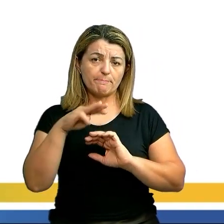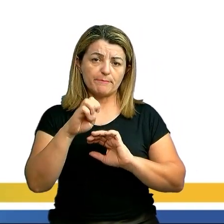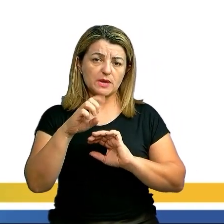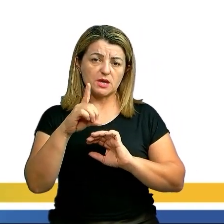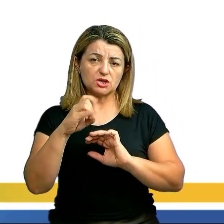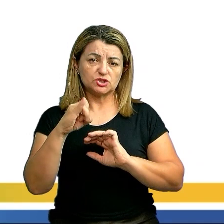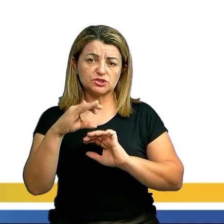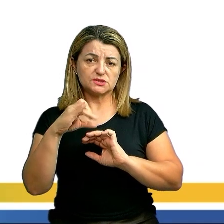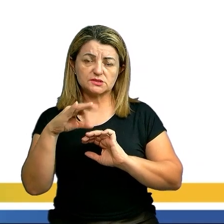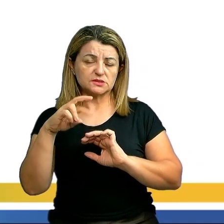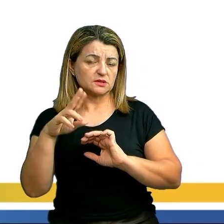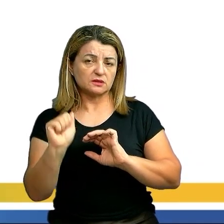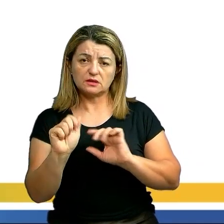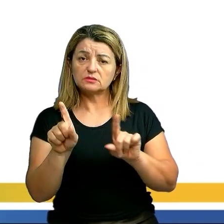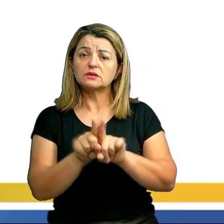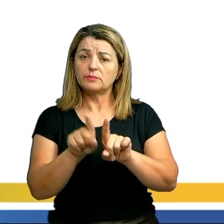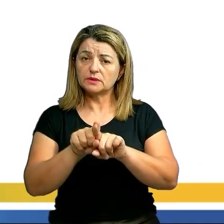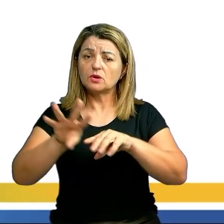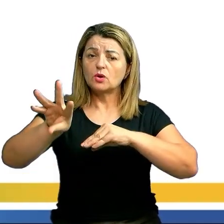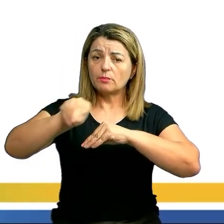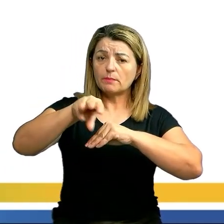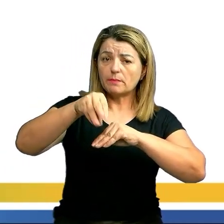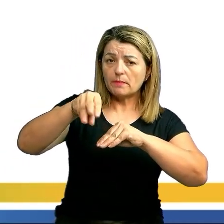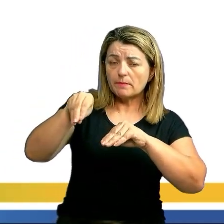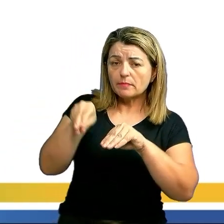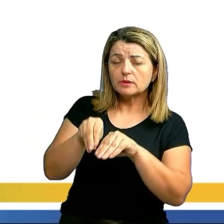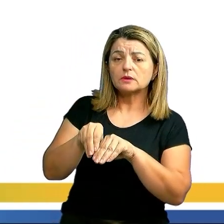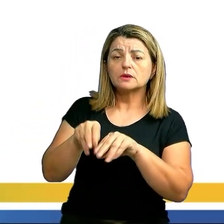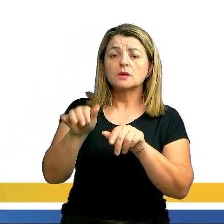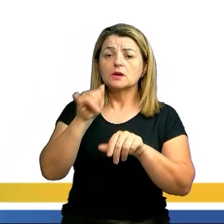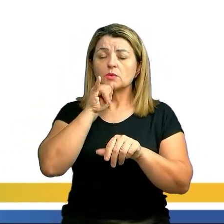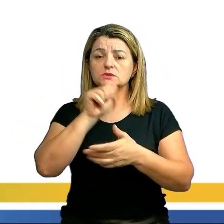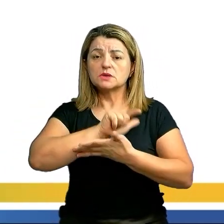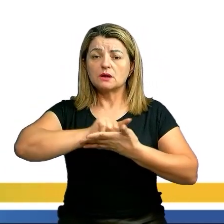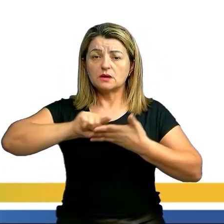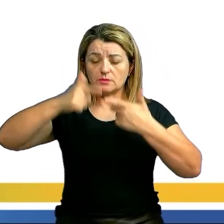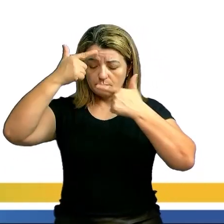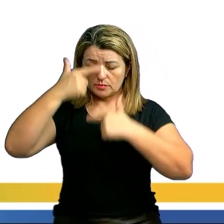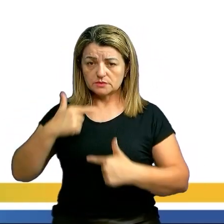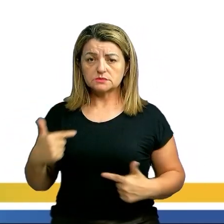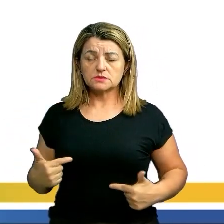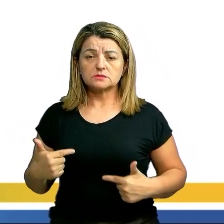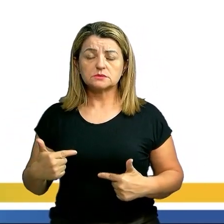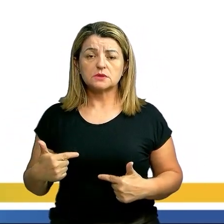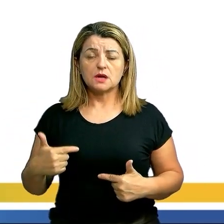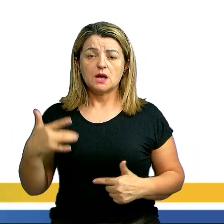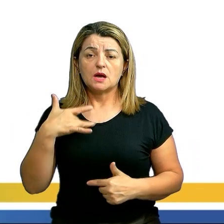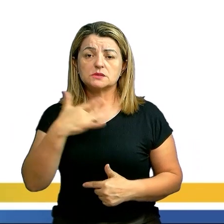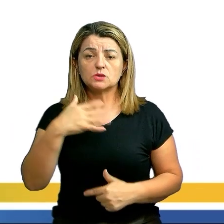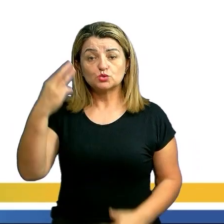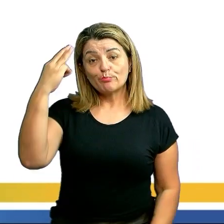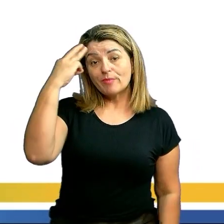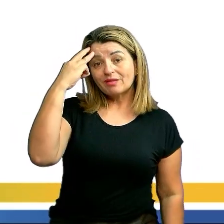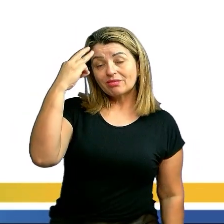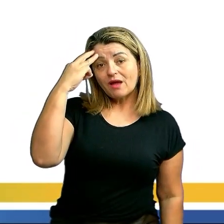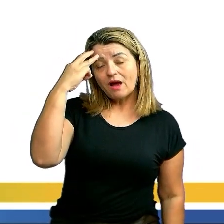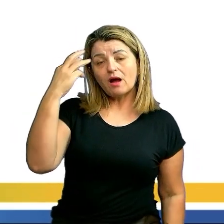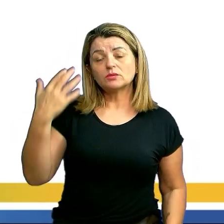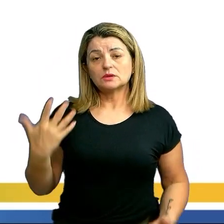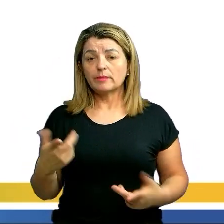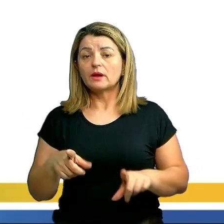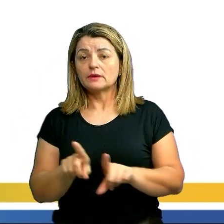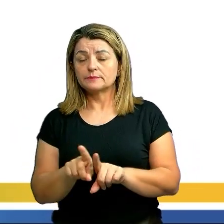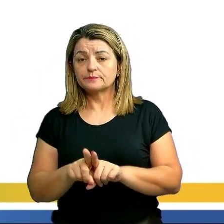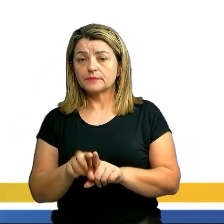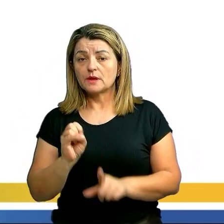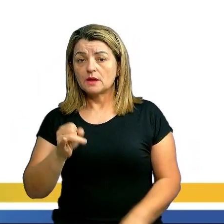também a outras questões que estão relacionadas à saúde. Por exemplo, a higiene, a saúde mental. Uma pessoa, por exemplo,